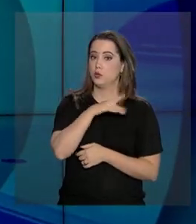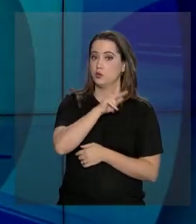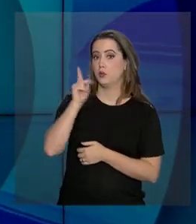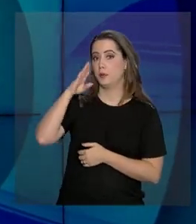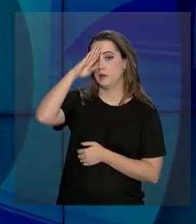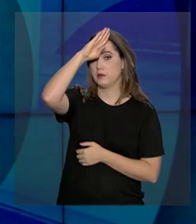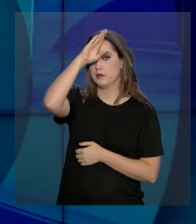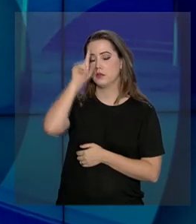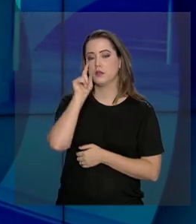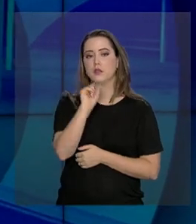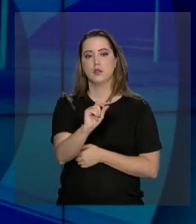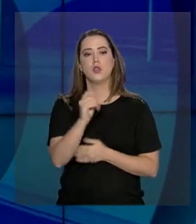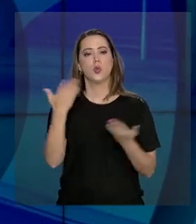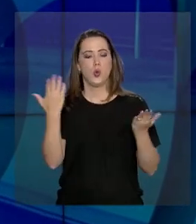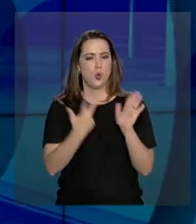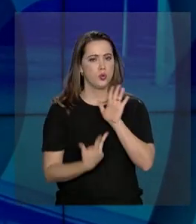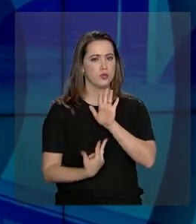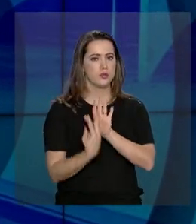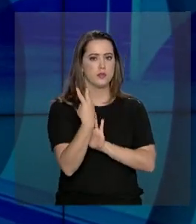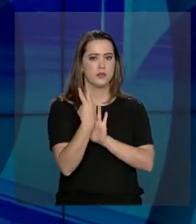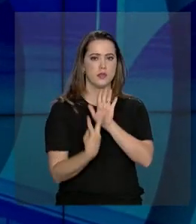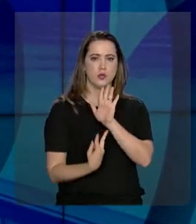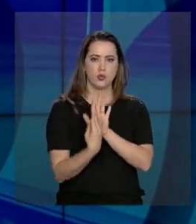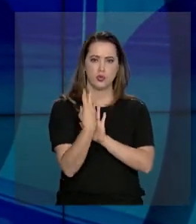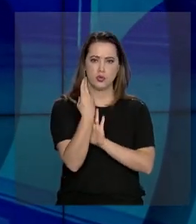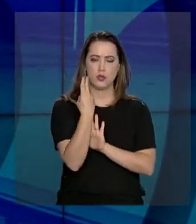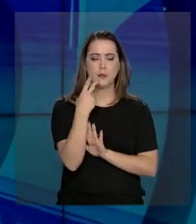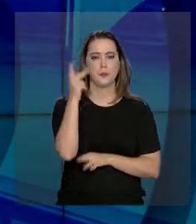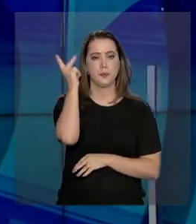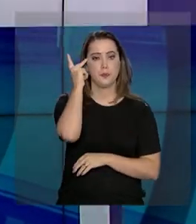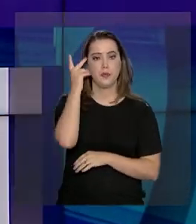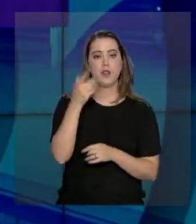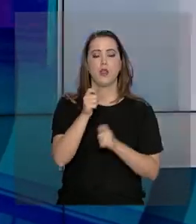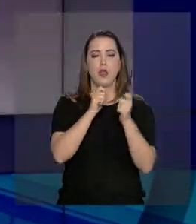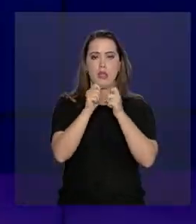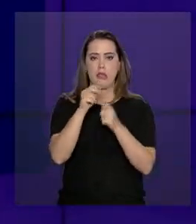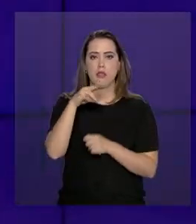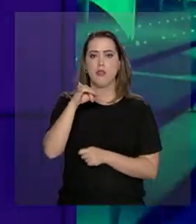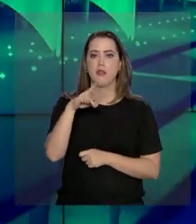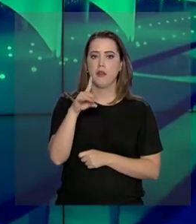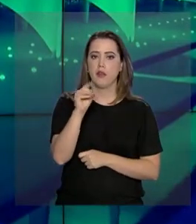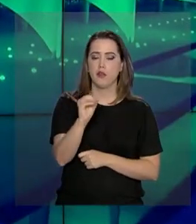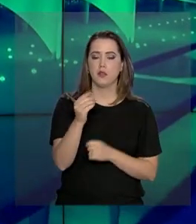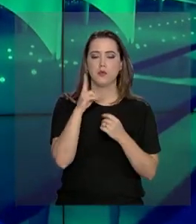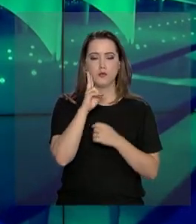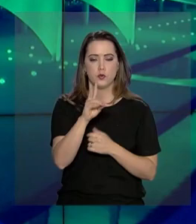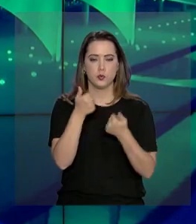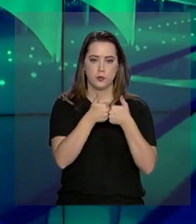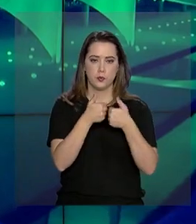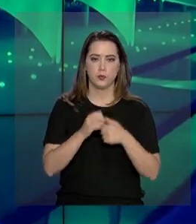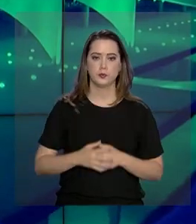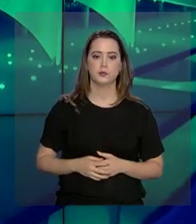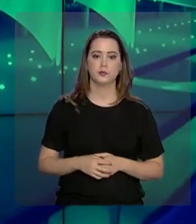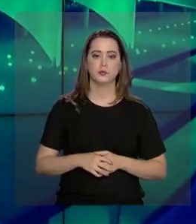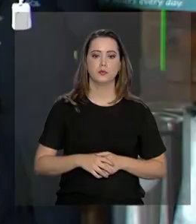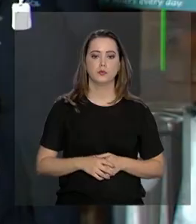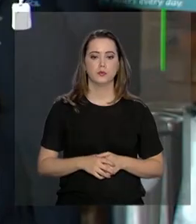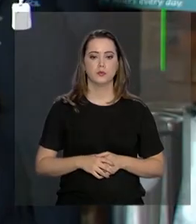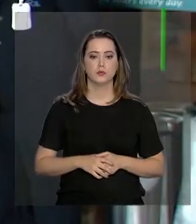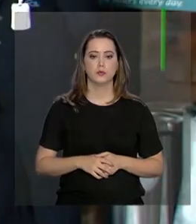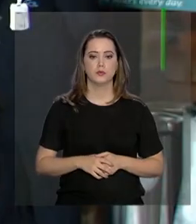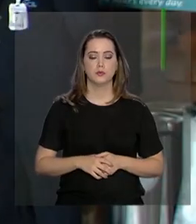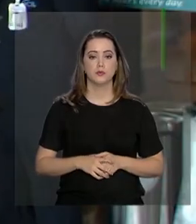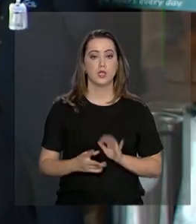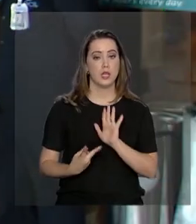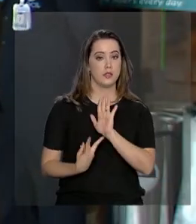Jair Bolsonaro, que passou hoje por cirurgia em São Paulo. O repórter Ricardo Ferraz acompanhou.